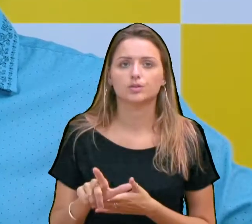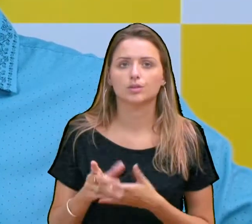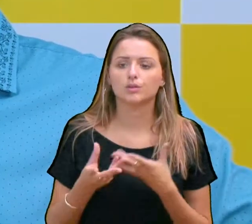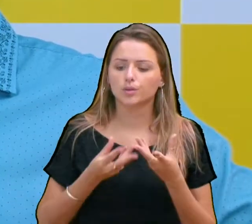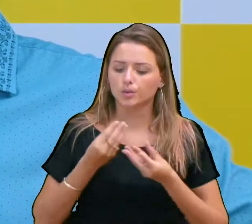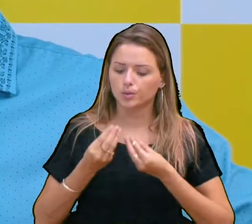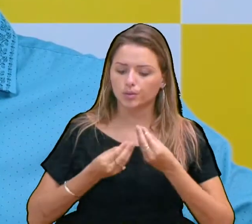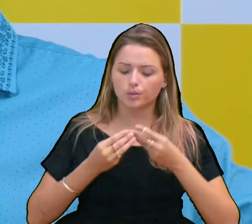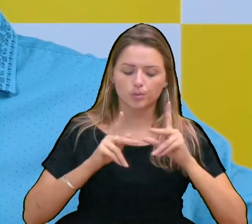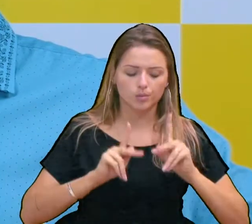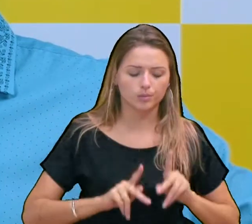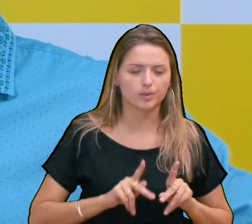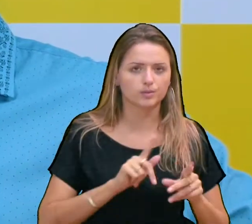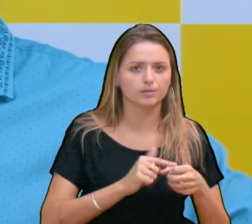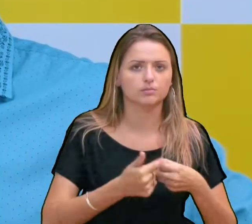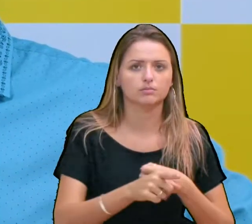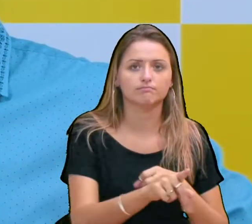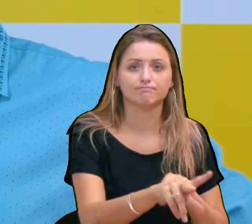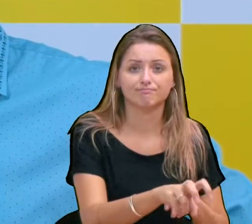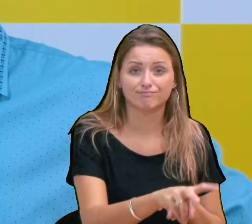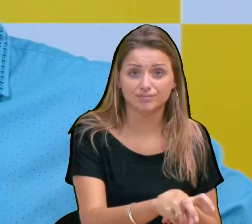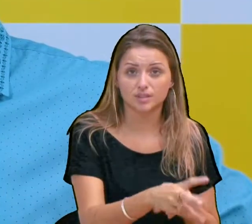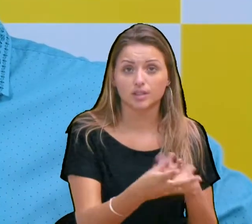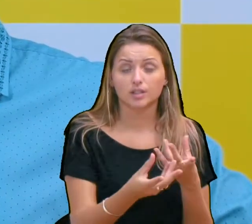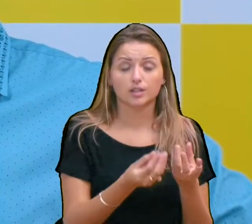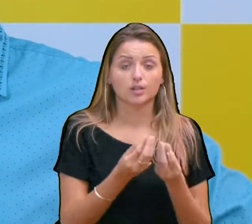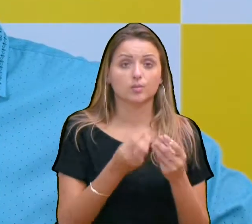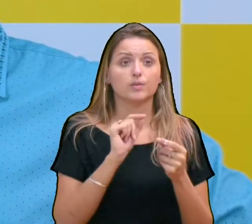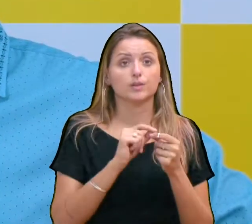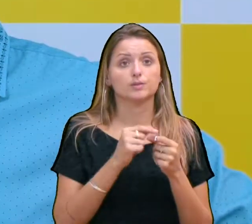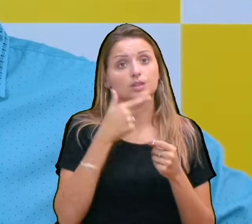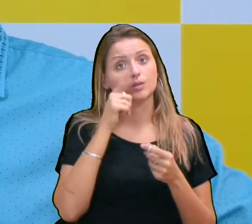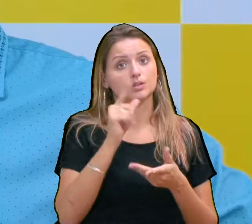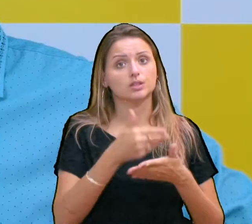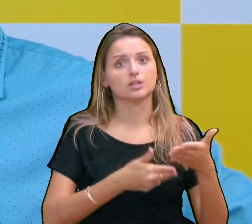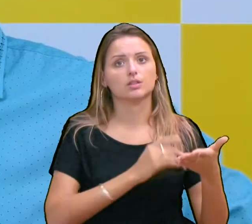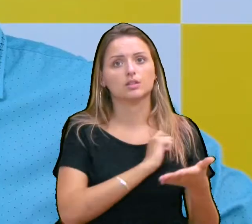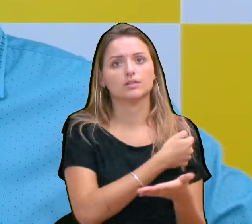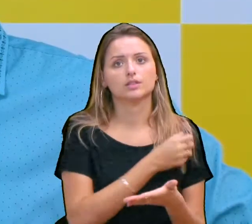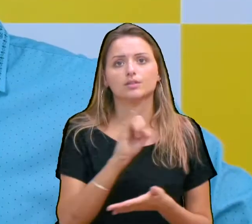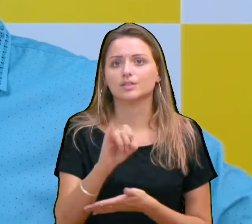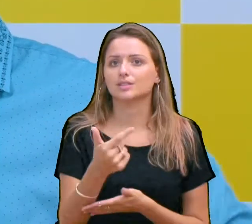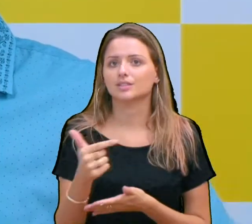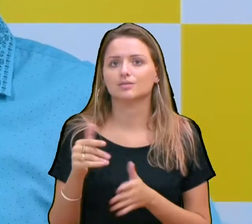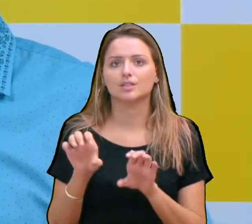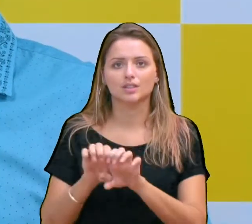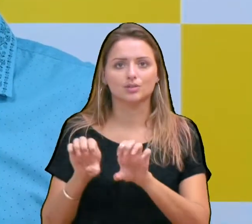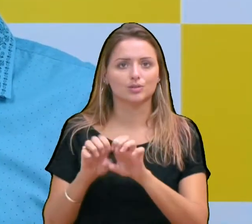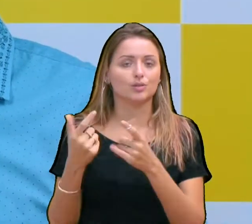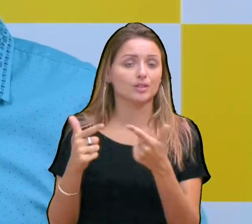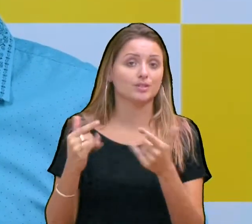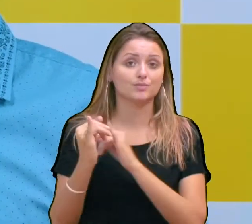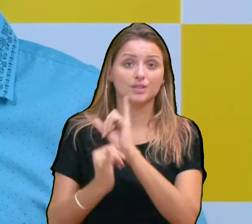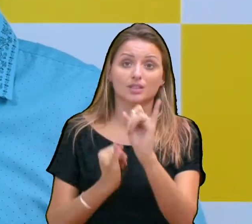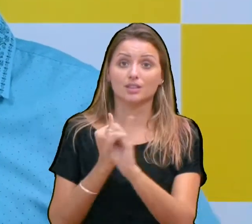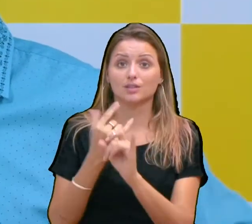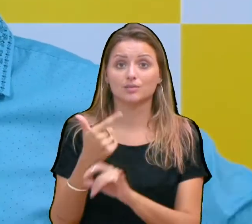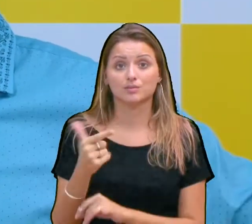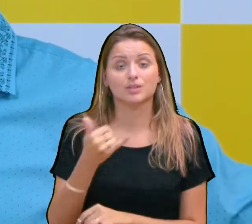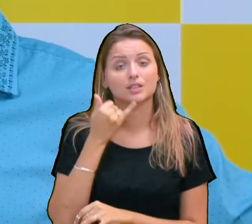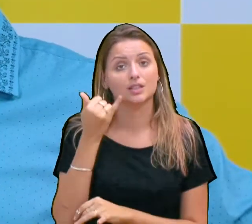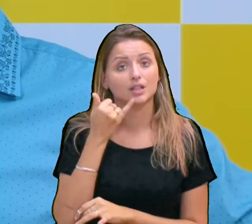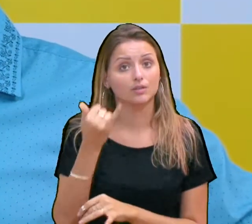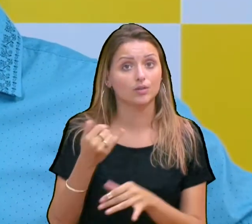é que aquele agricultor lá de fundo vai conseguir fazer isso se não tem estrutura, internet e telefonia